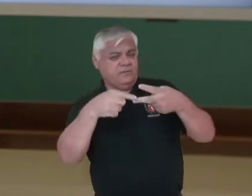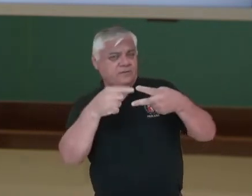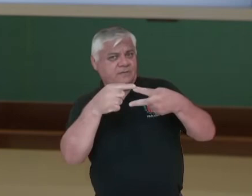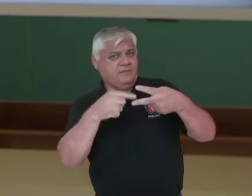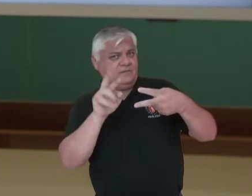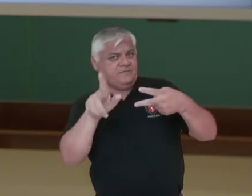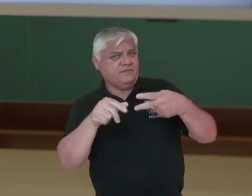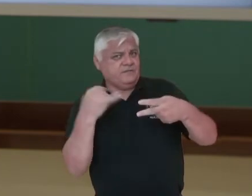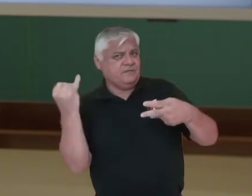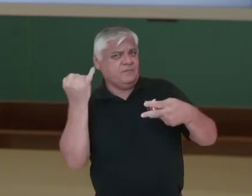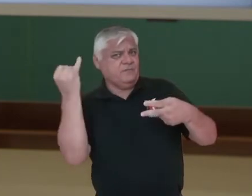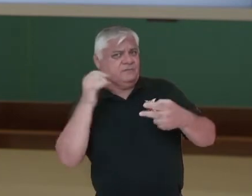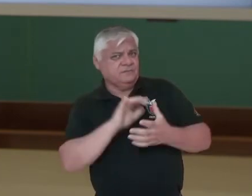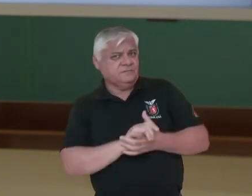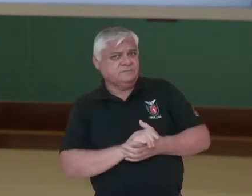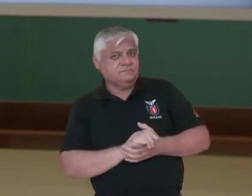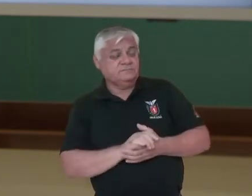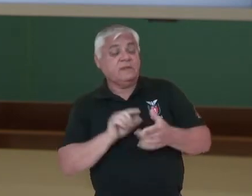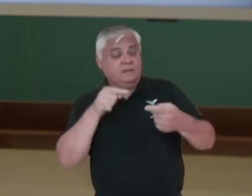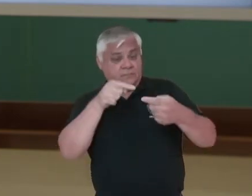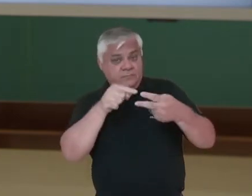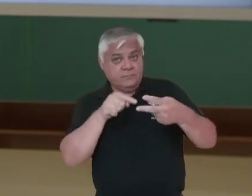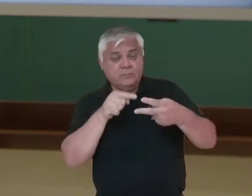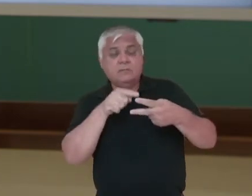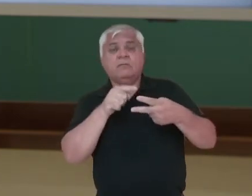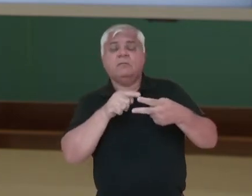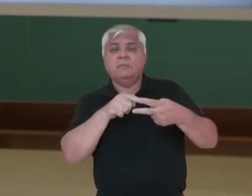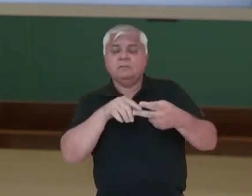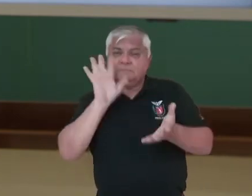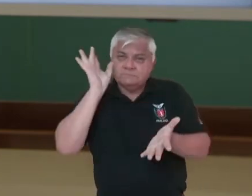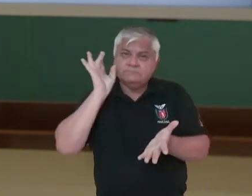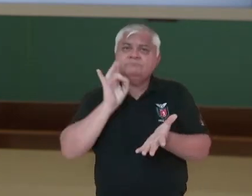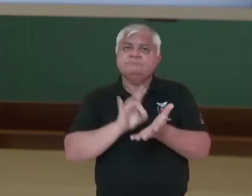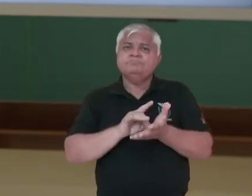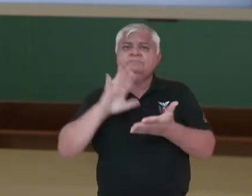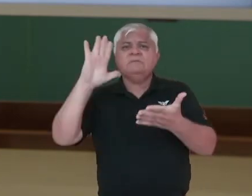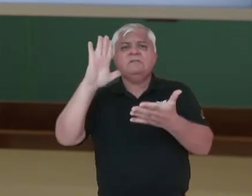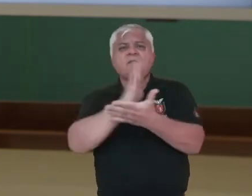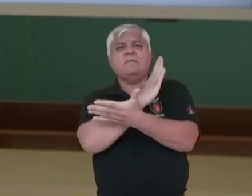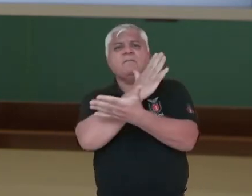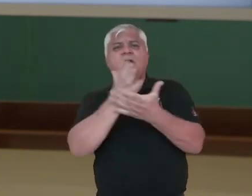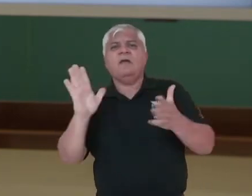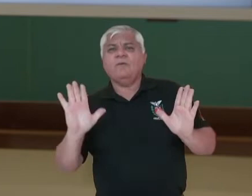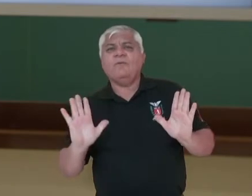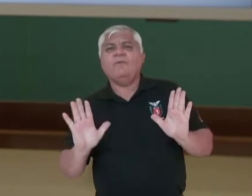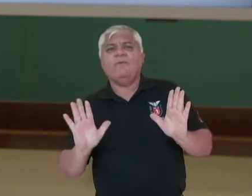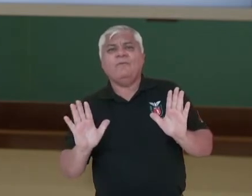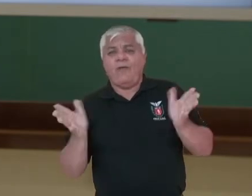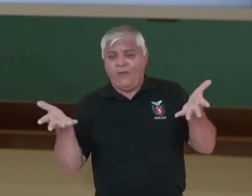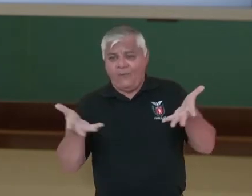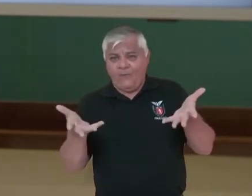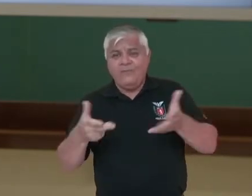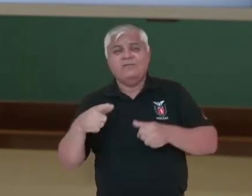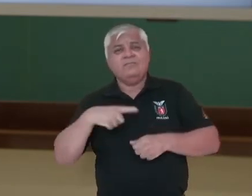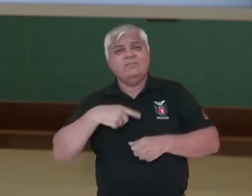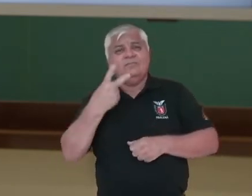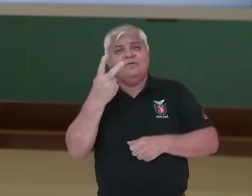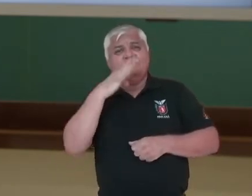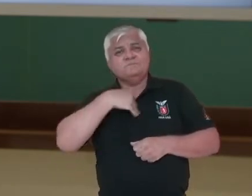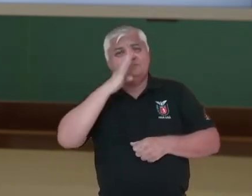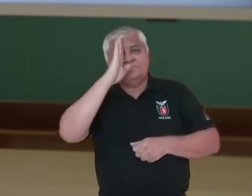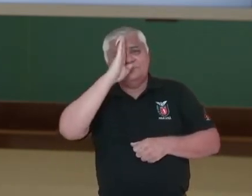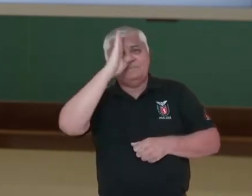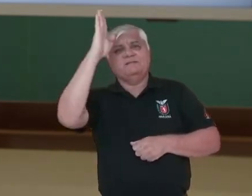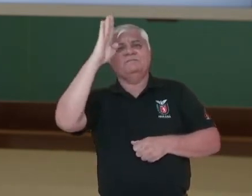são importantes? Porque eles definiram a forma do território brasileiro que nós conhecemos hoje, né? São os dois principais